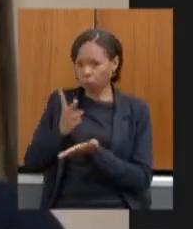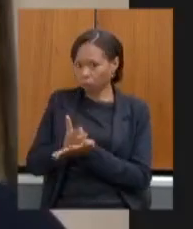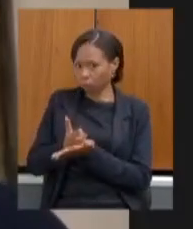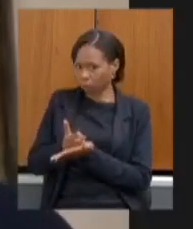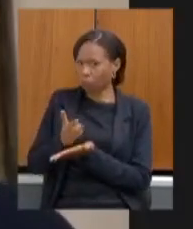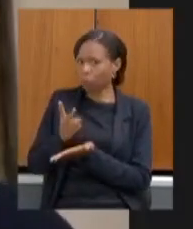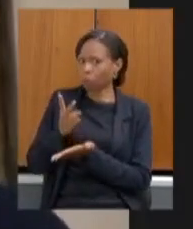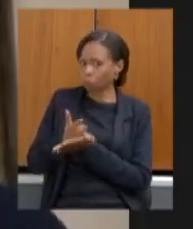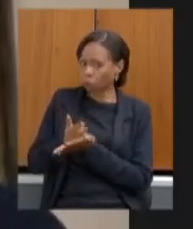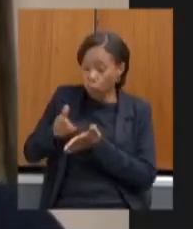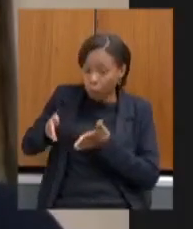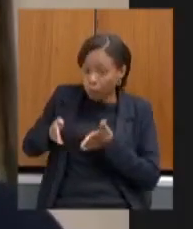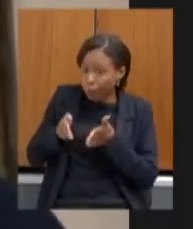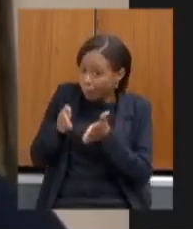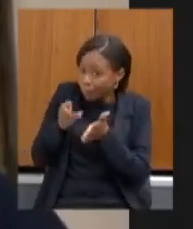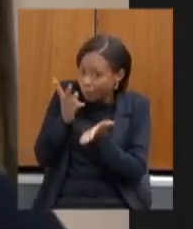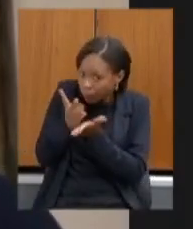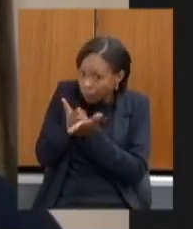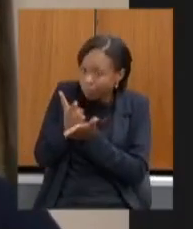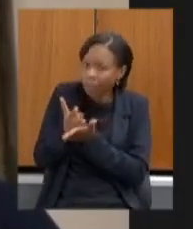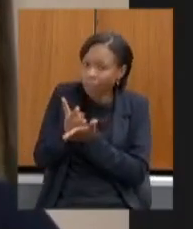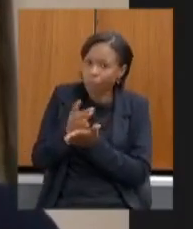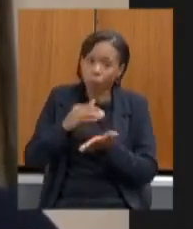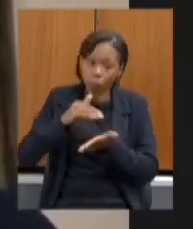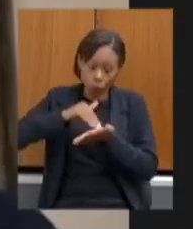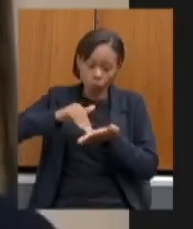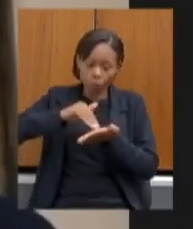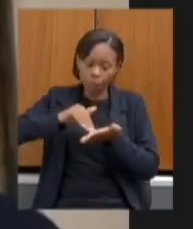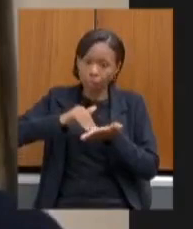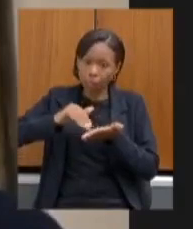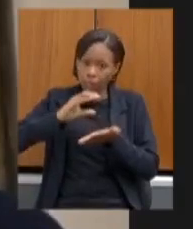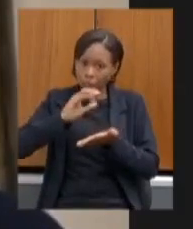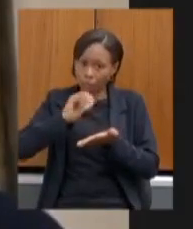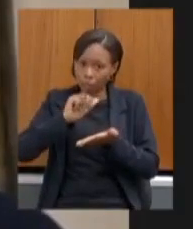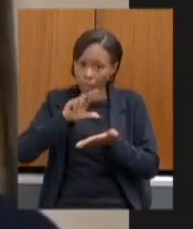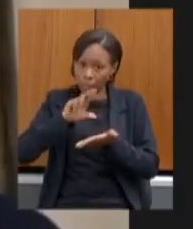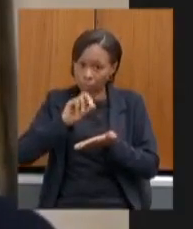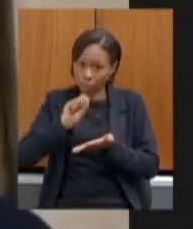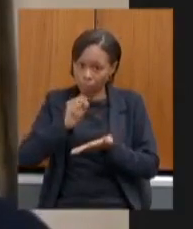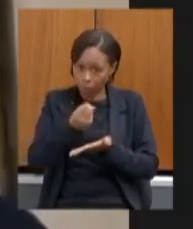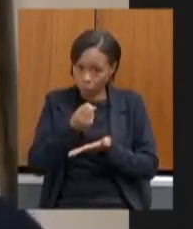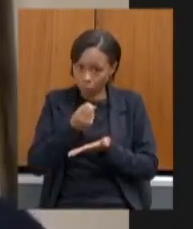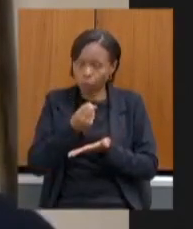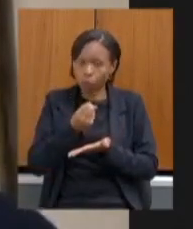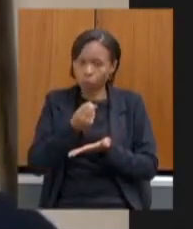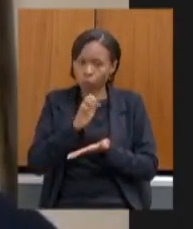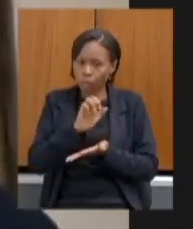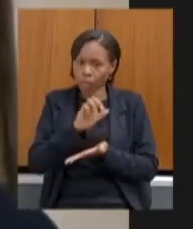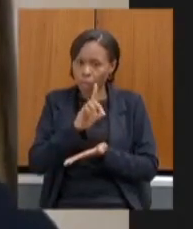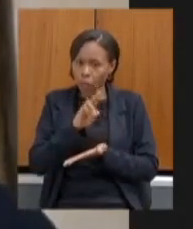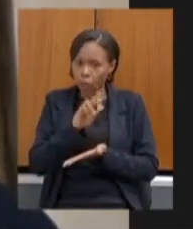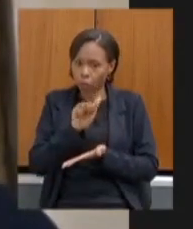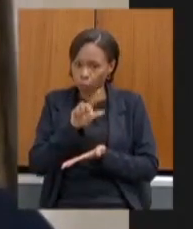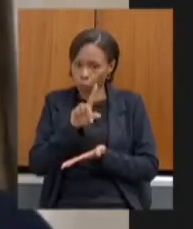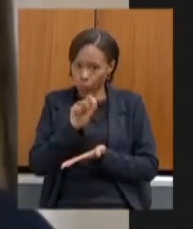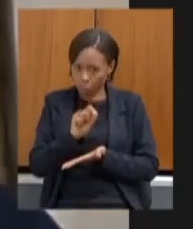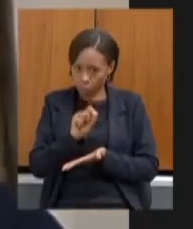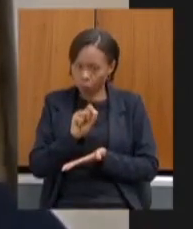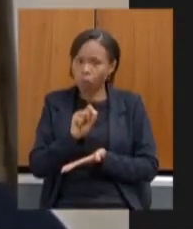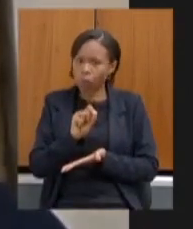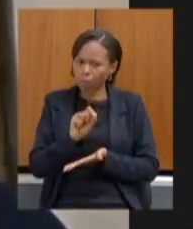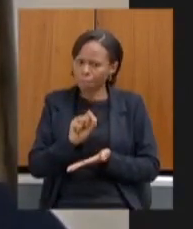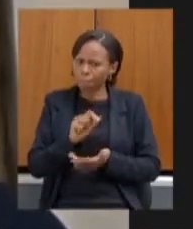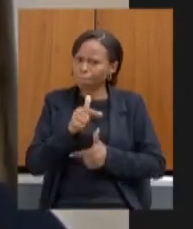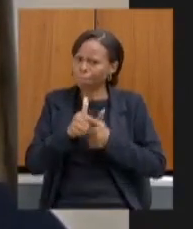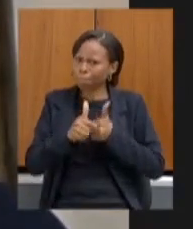O secretário Carlos Eduardo, ele tem feito um trabalho primoroso aqui em Minas Gerais, nós tivemos aí a nossa reunião da Comissão de Saúde